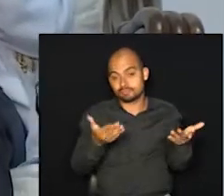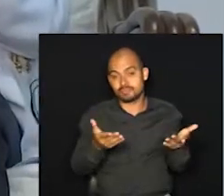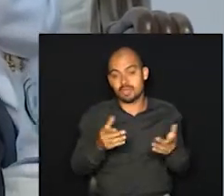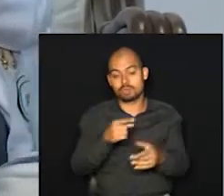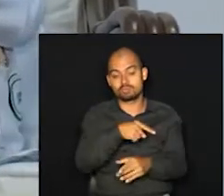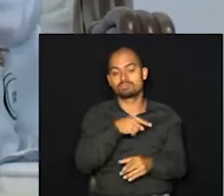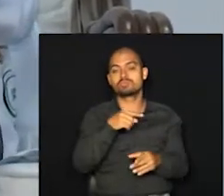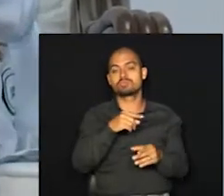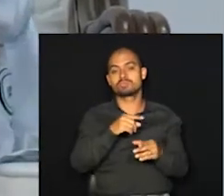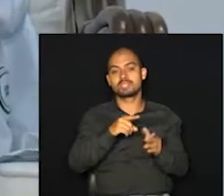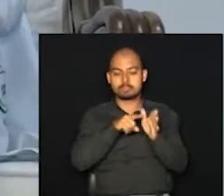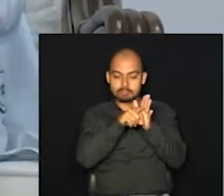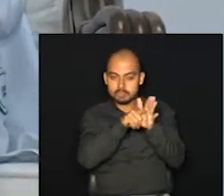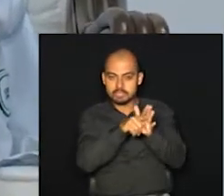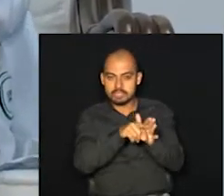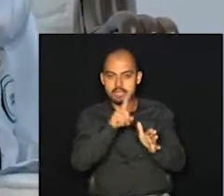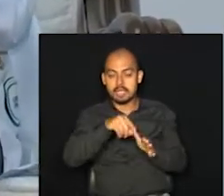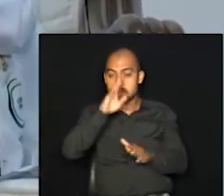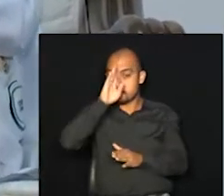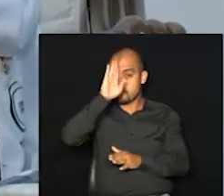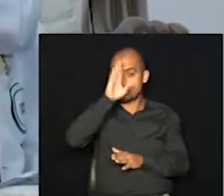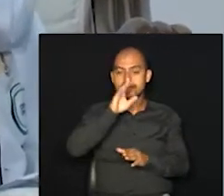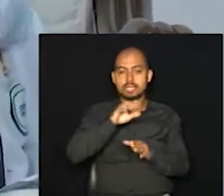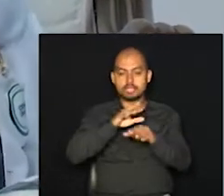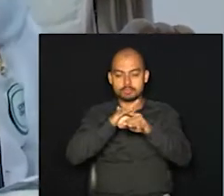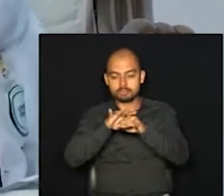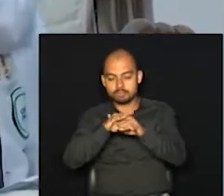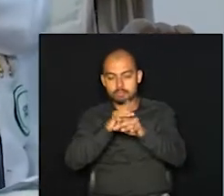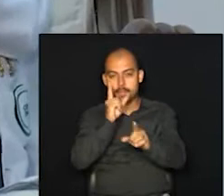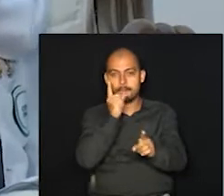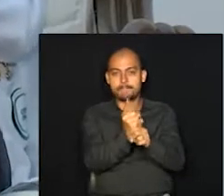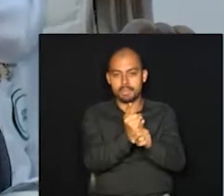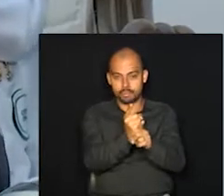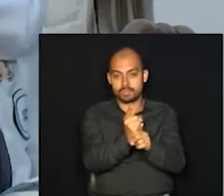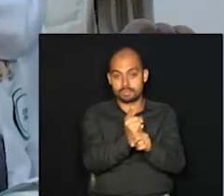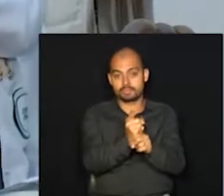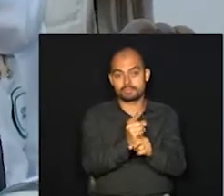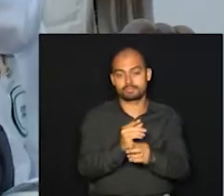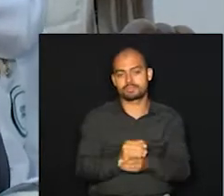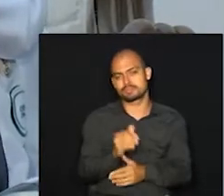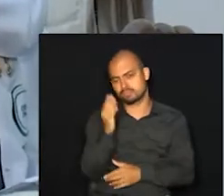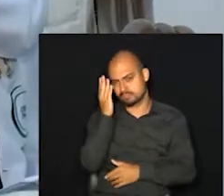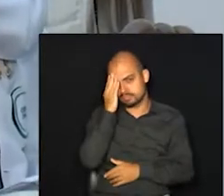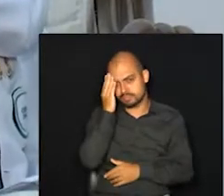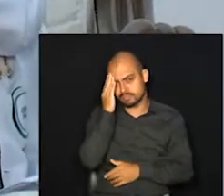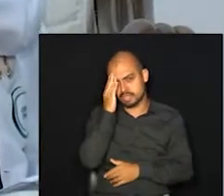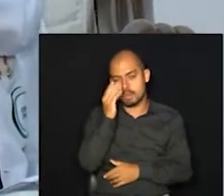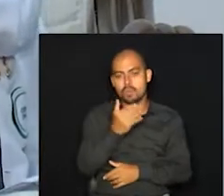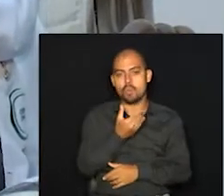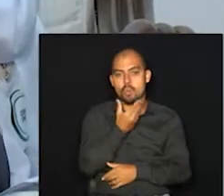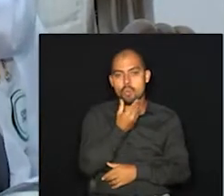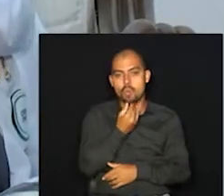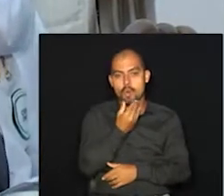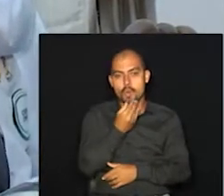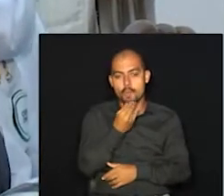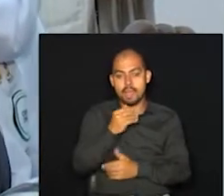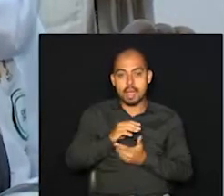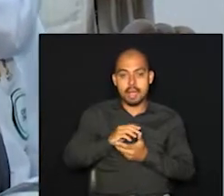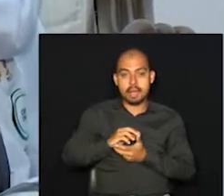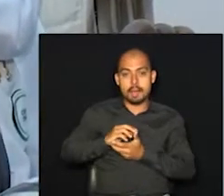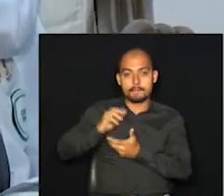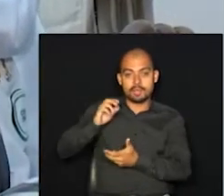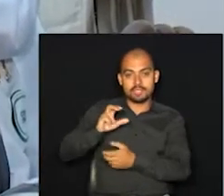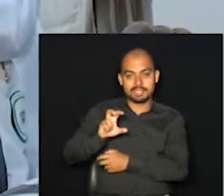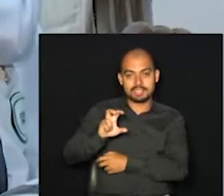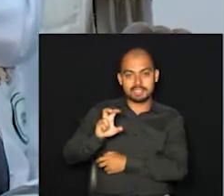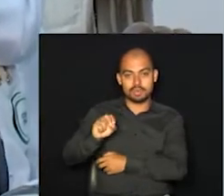é fundamental para o diagnóstico diferencial. Nós sabemos que a maioria dos homens, depois dos 50 anos, tem